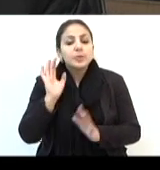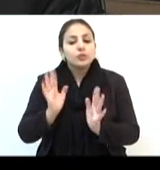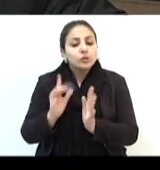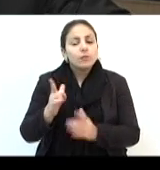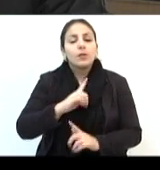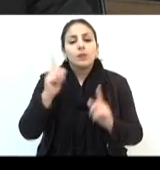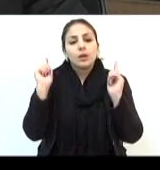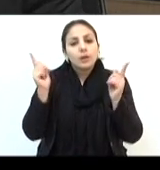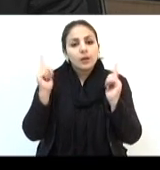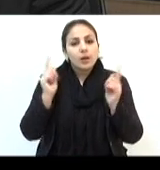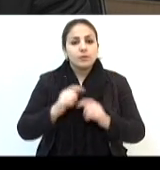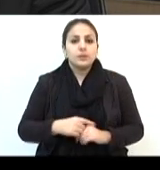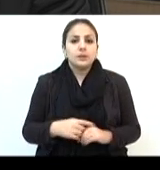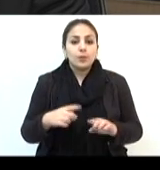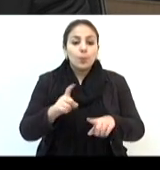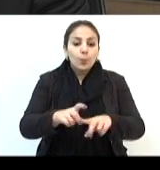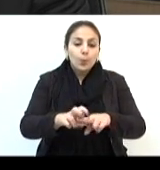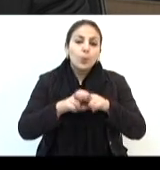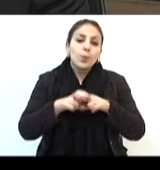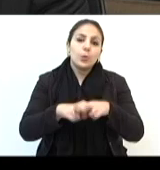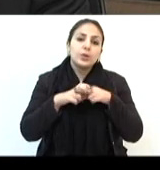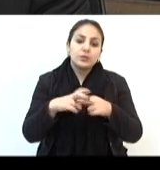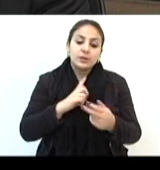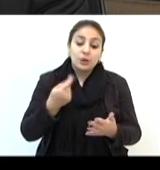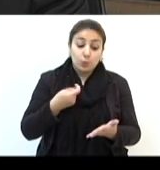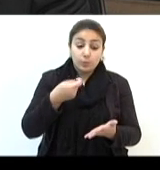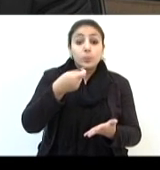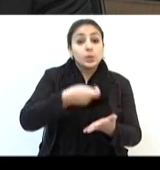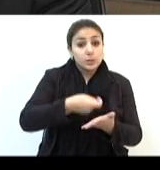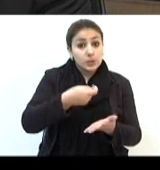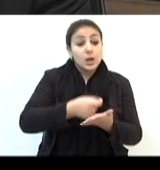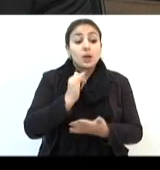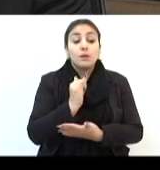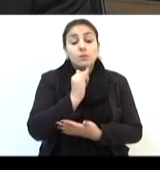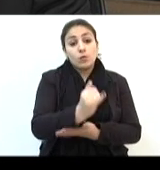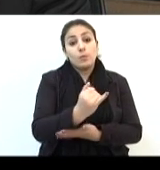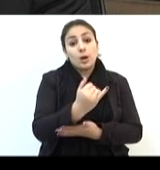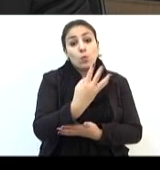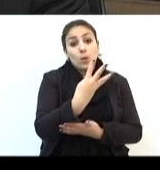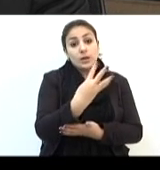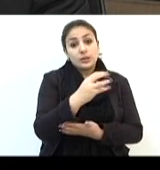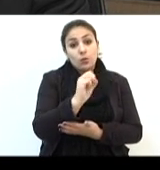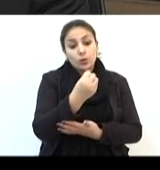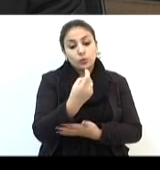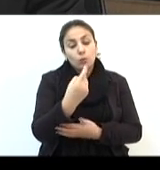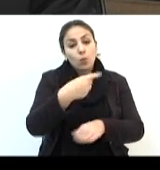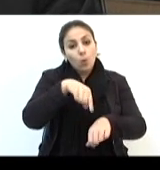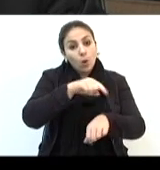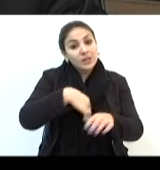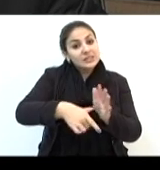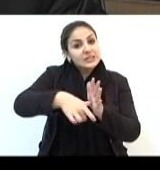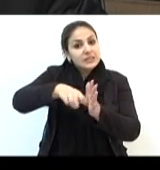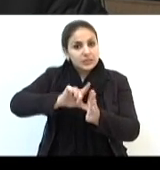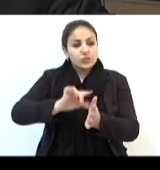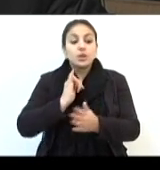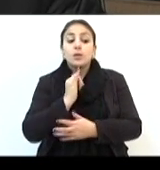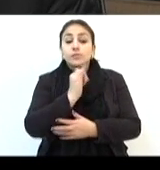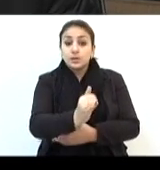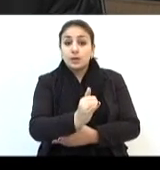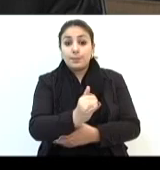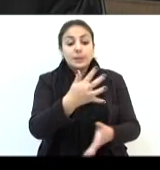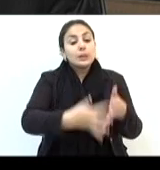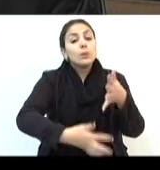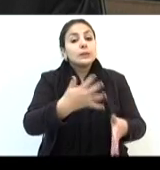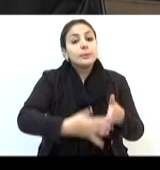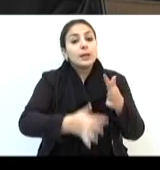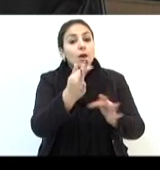validar essa greve, então haverá obrigatoriamente essa comunicação em 48 horas, de modo a não